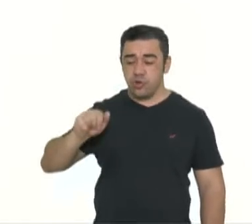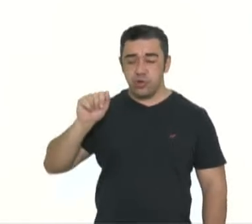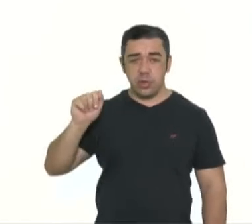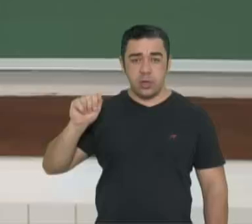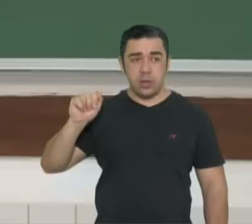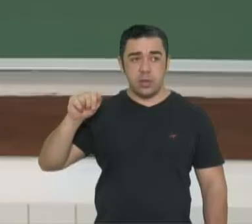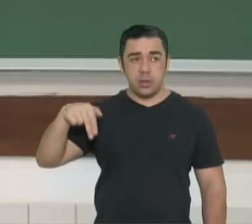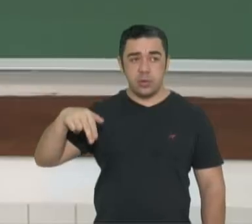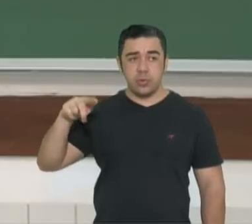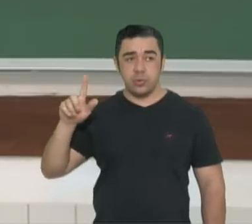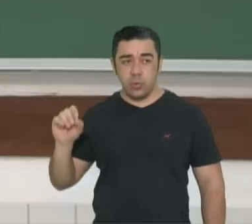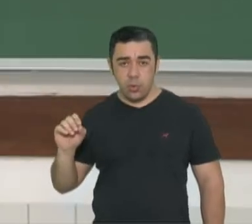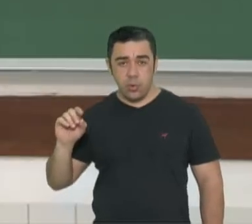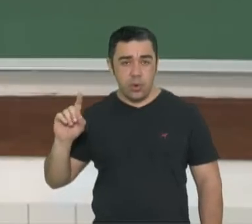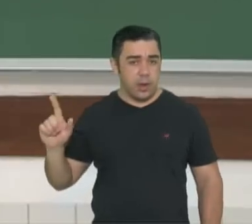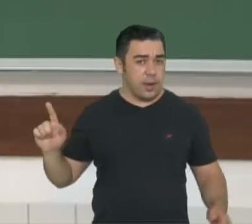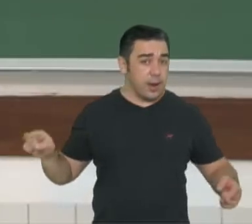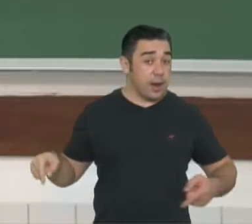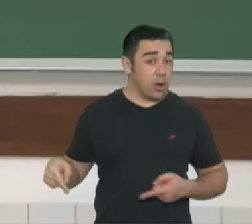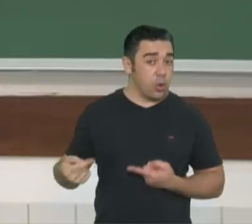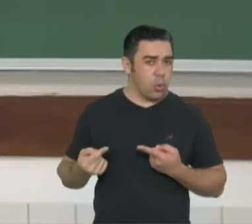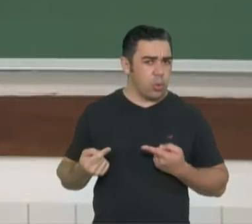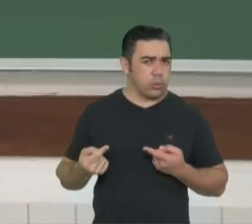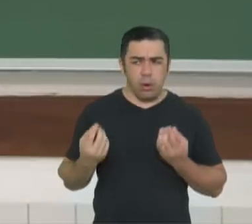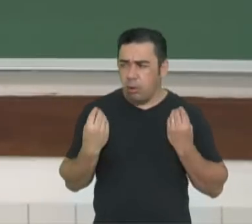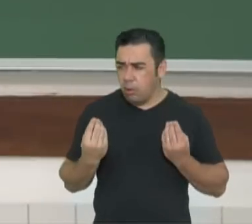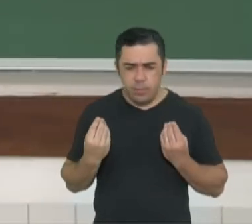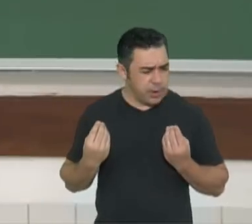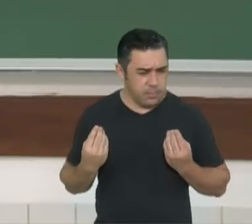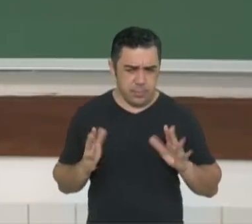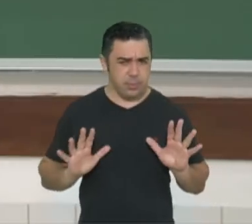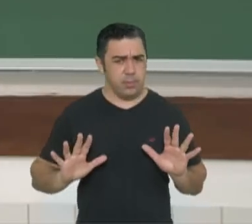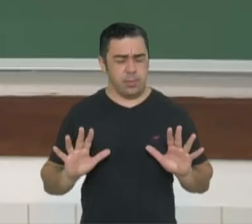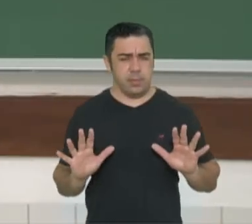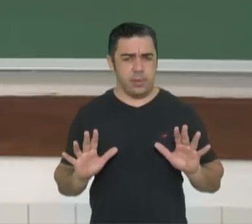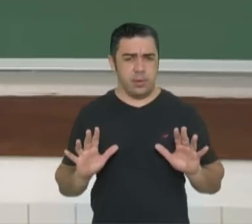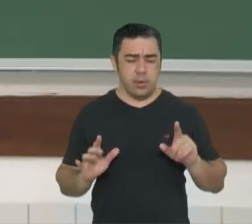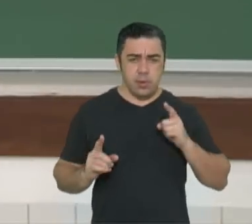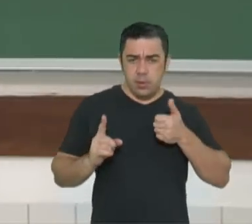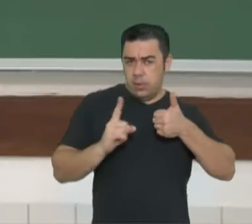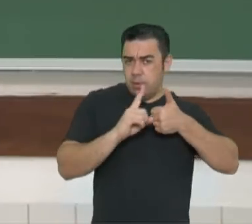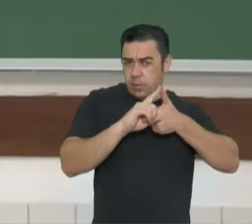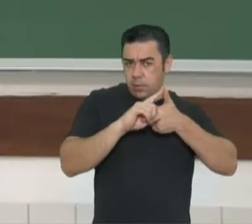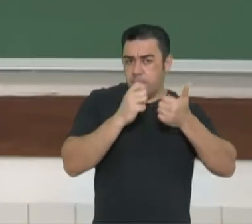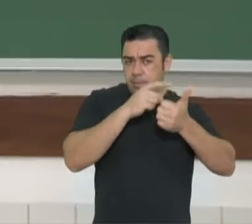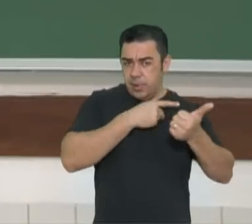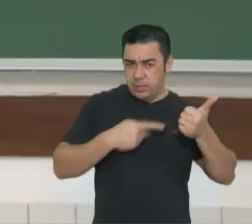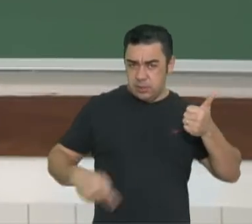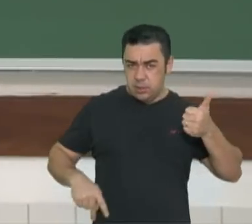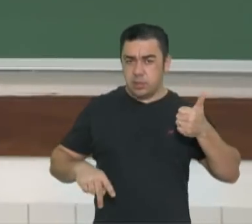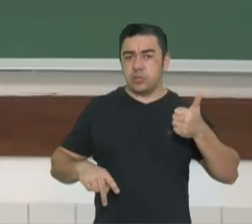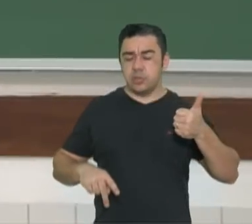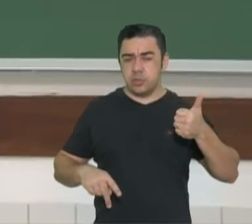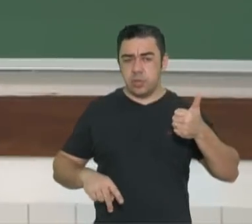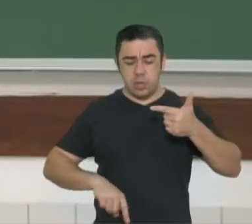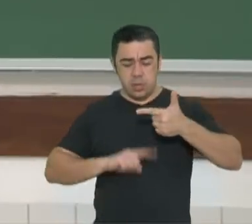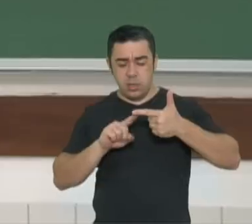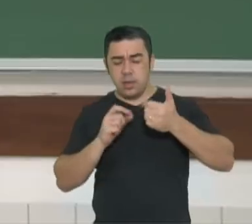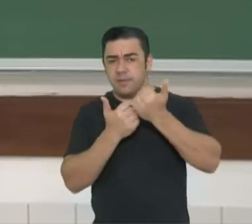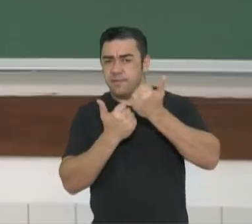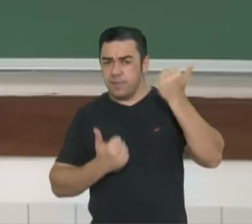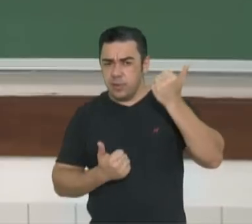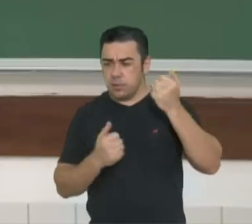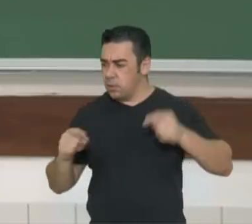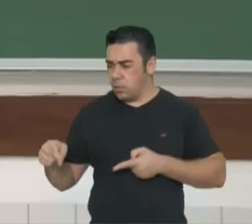adversário político do Jânio Quadros. Peraí, como é que pode? O Jânio Quadros se elegeu e o vice era